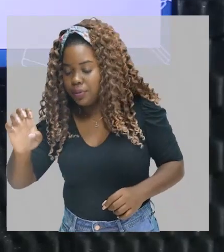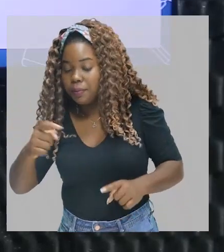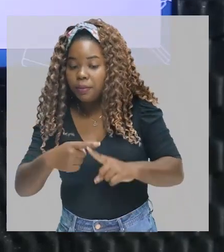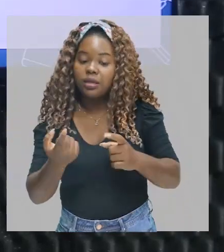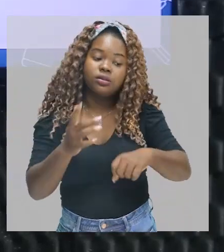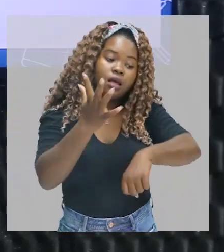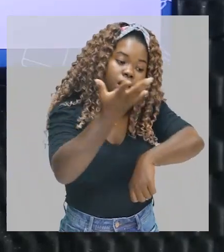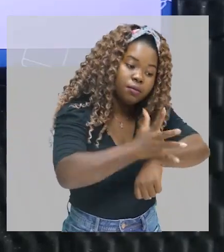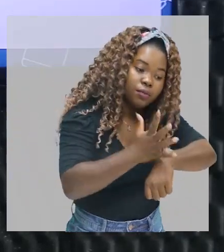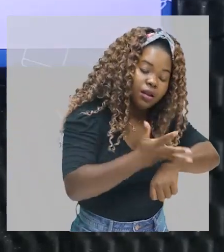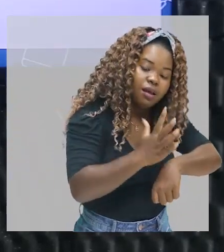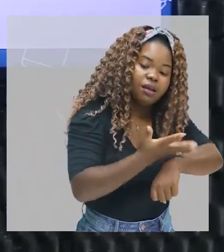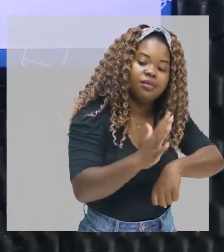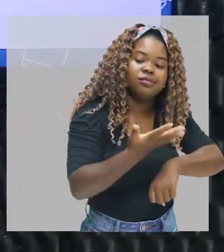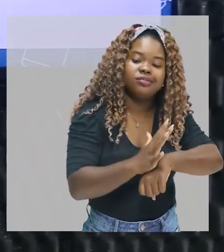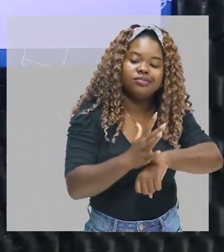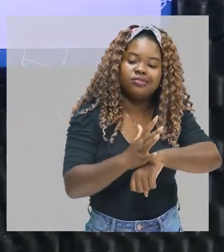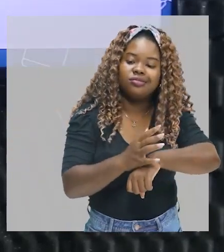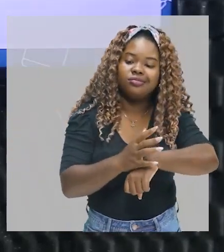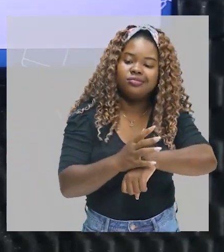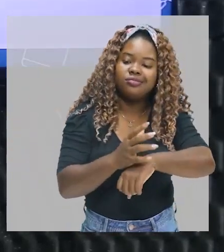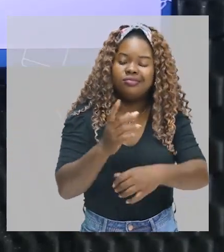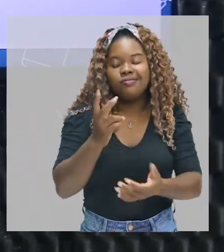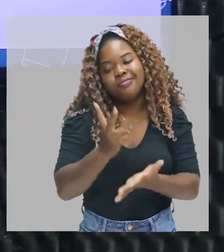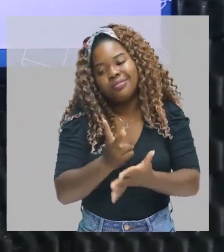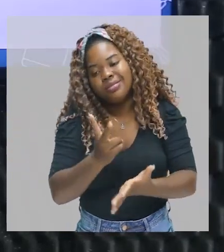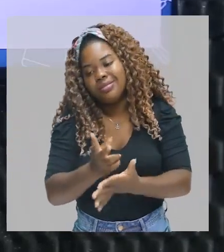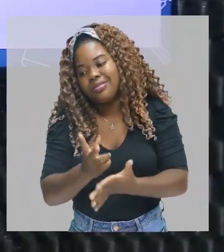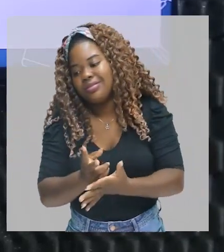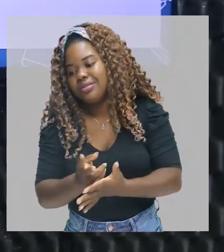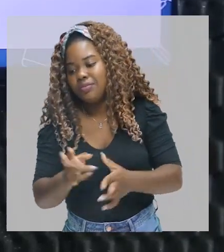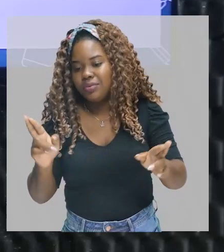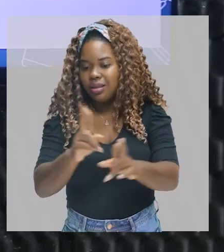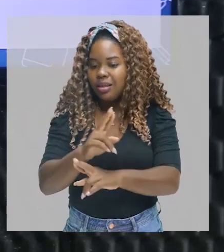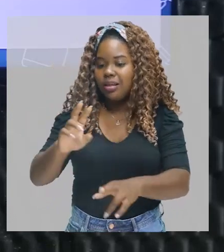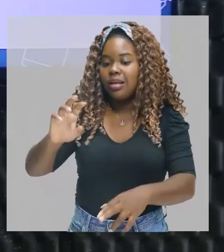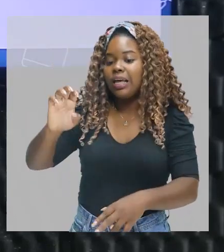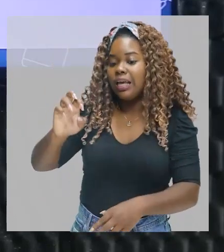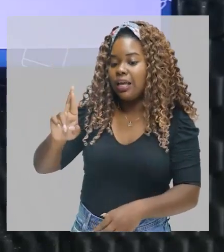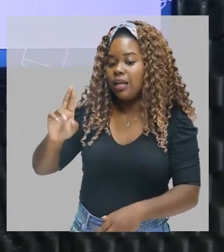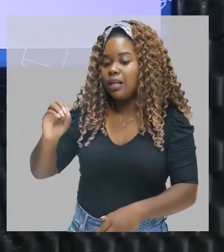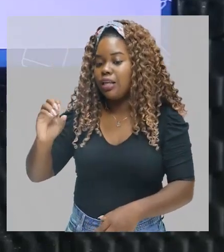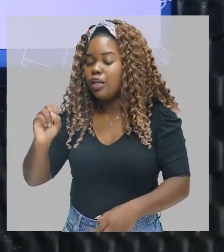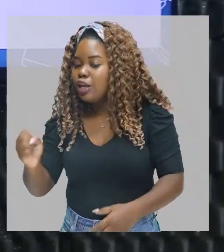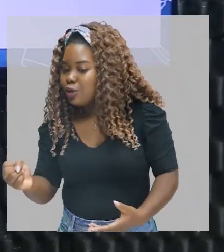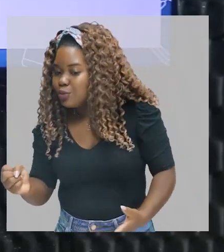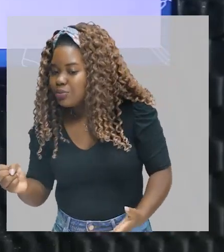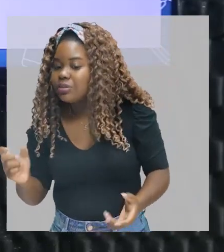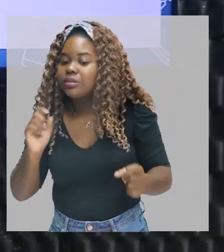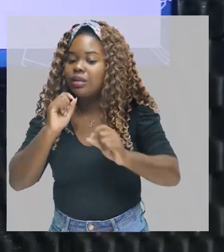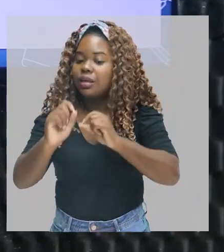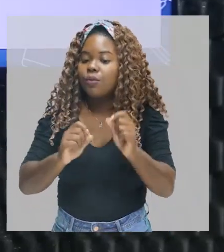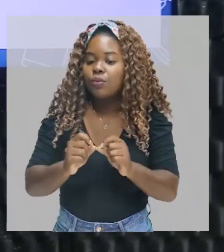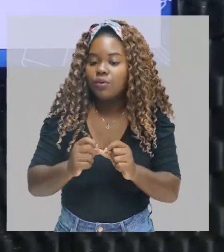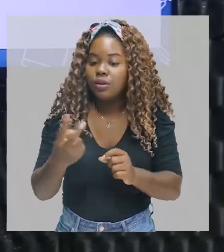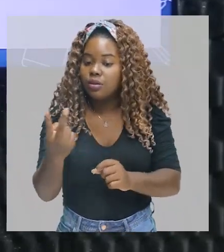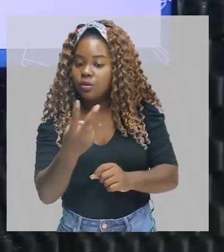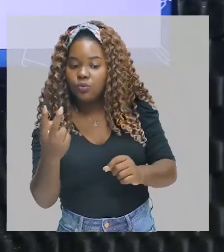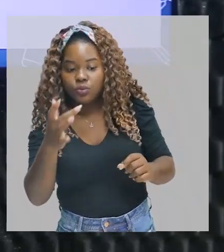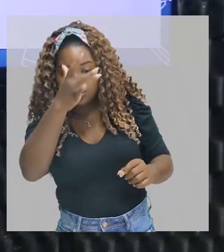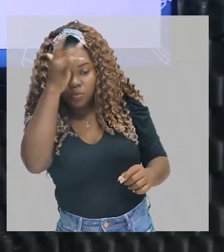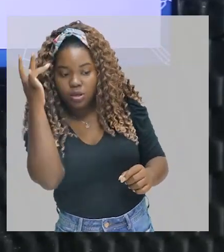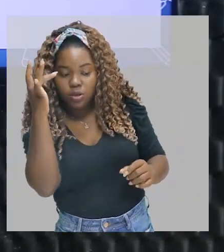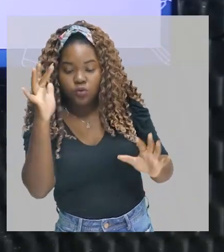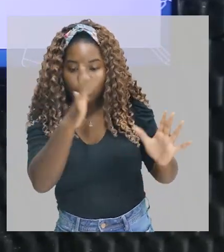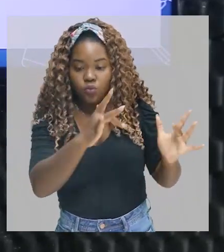prática, nós sempre tendenciamos para o amor eros, que é esse amor entre casais. Na